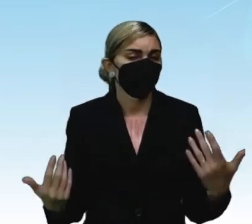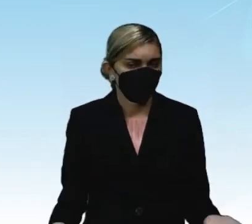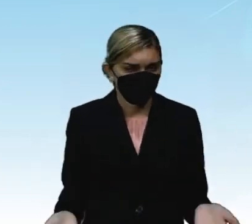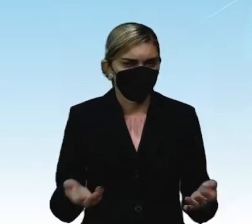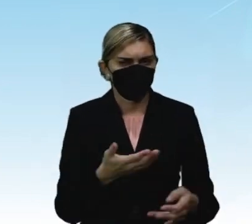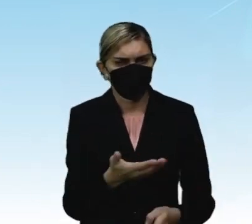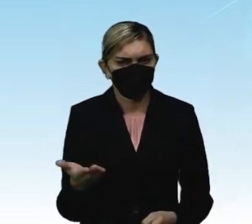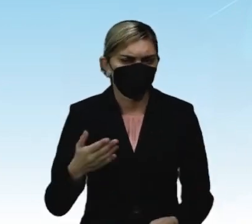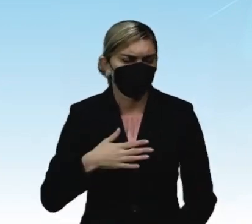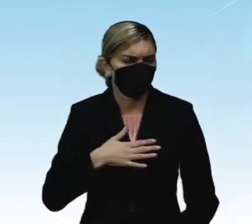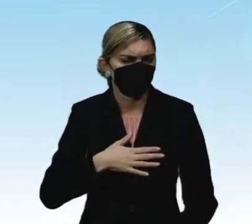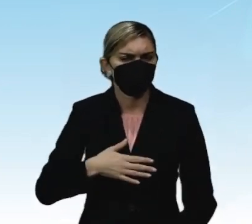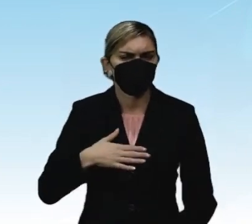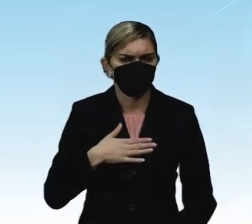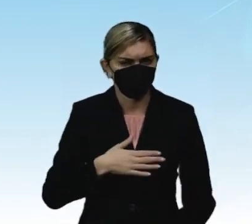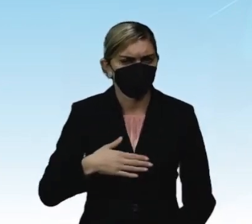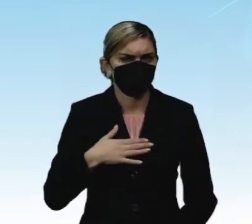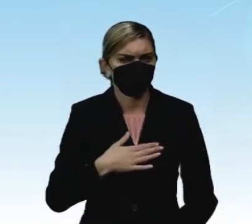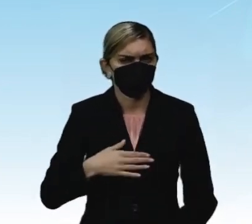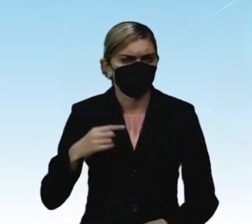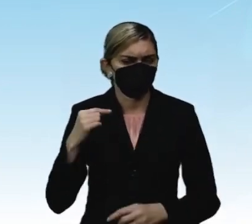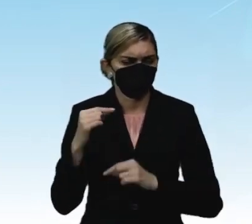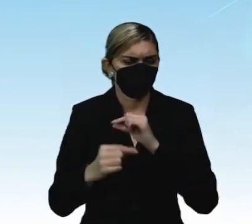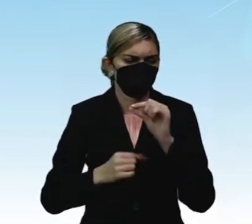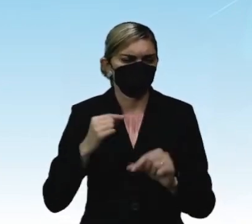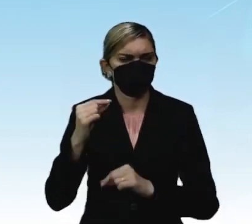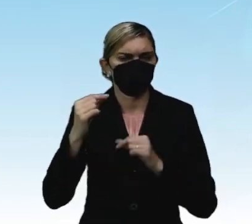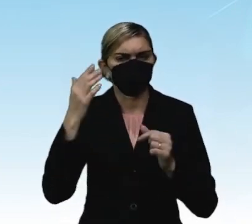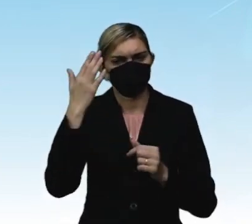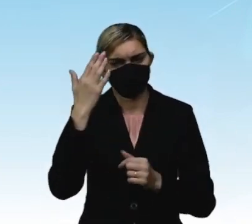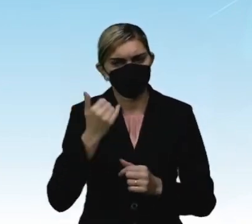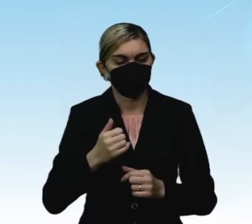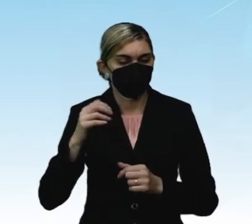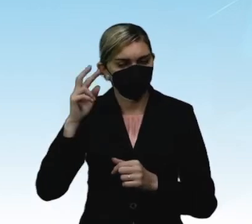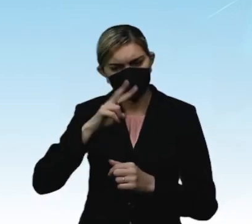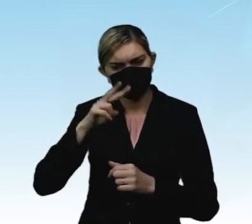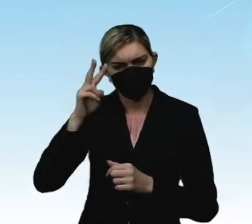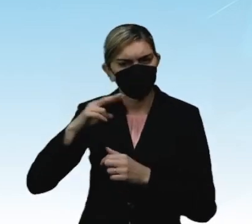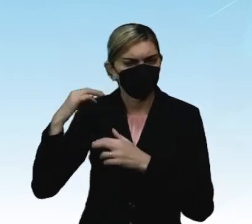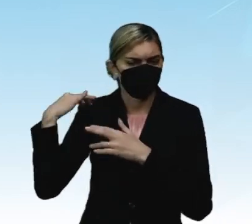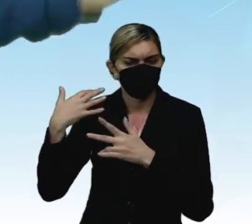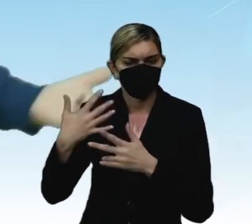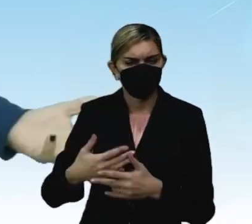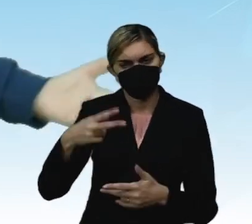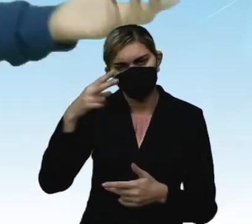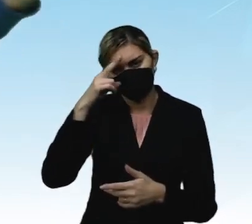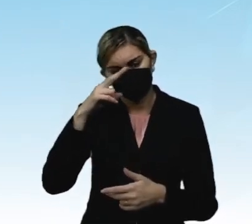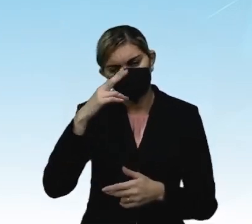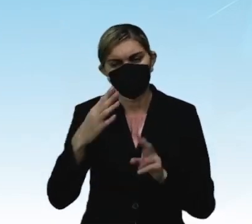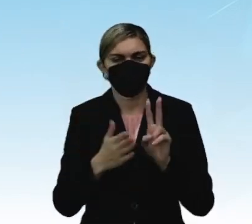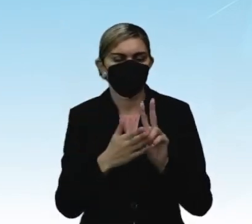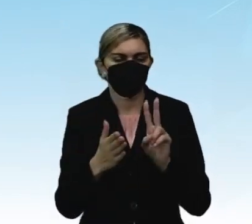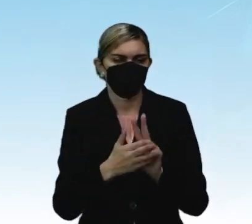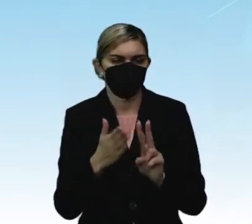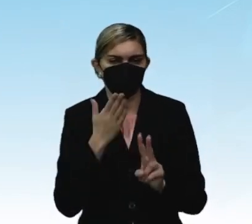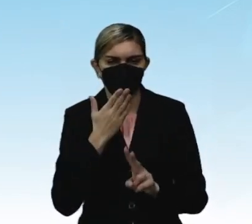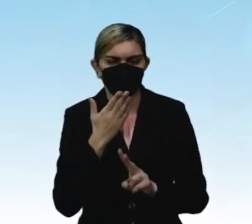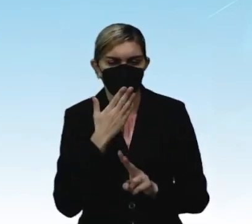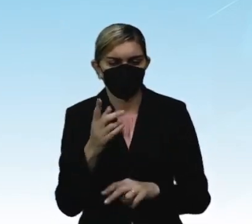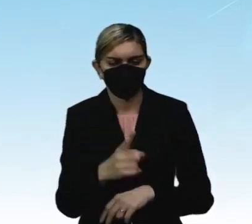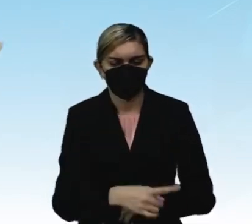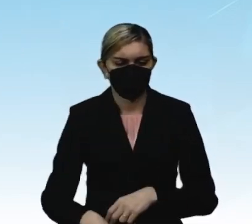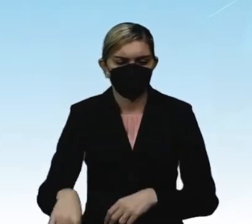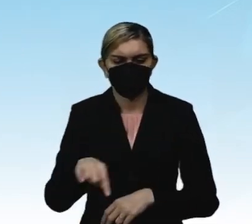aí, vocês gostaram de um pouquinho de saber da nossa história, dos nossos indígenas na época do colônia, a nossa história no